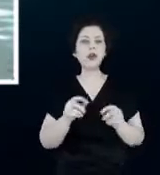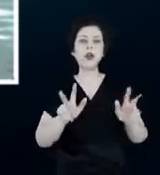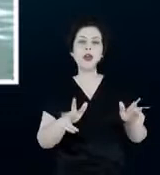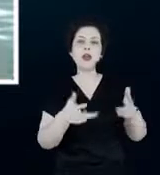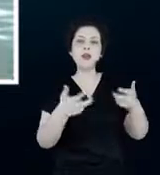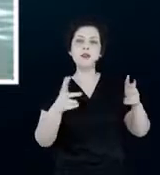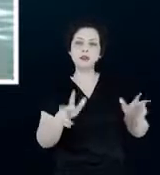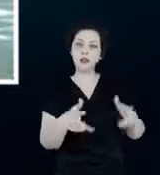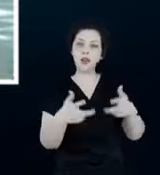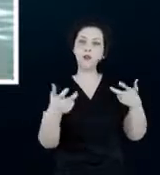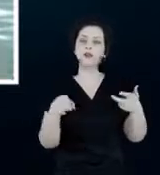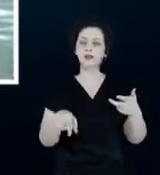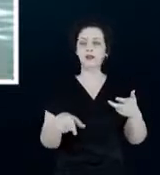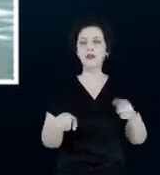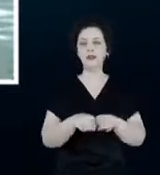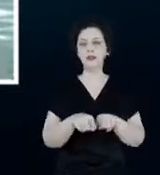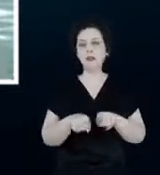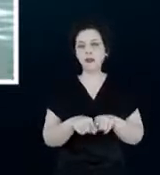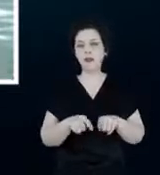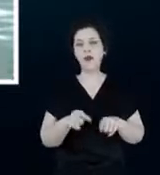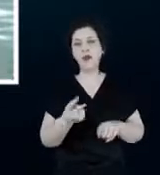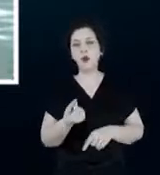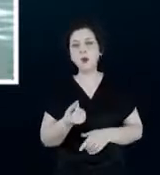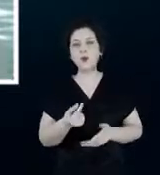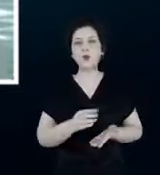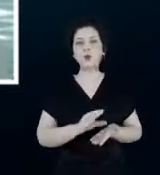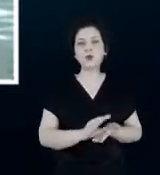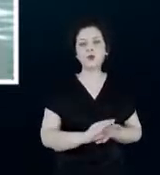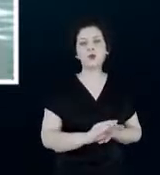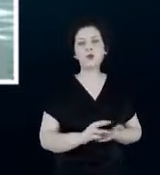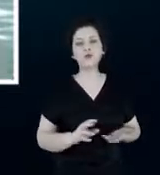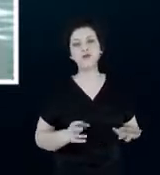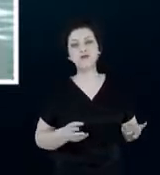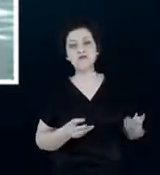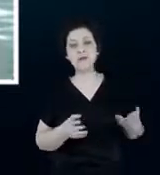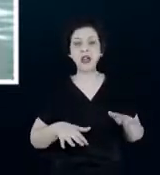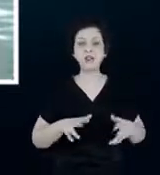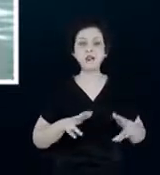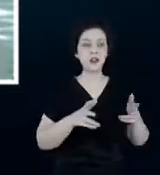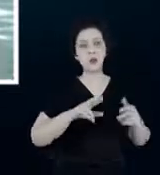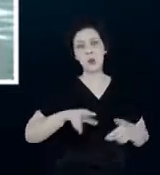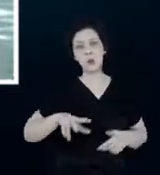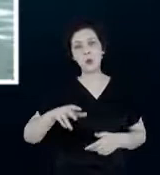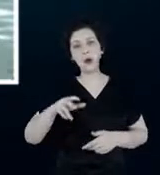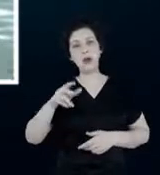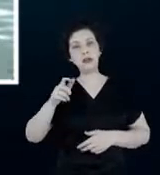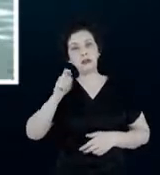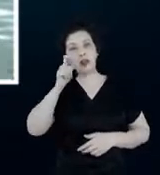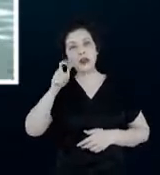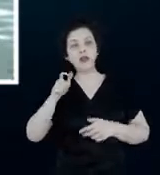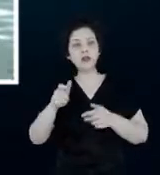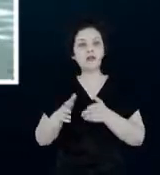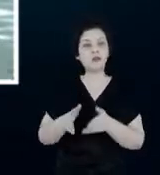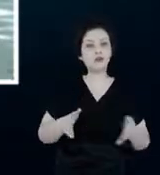rentabilizar os seus recursos e nem sempre a rentabilização de recurso é um negócio interessante a longo prazo, que é mais a curto prazo, isso pode